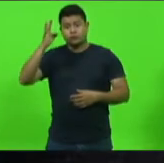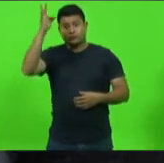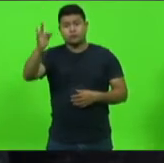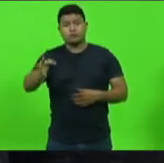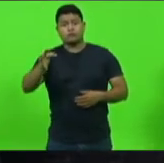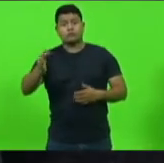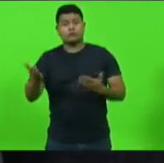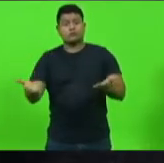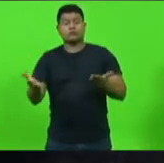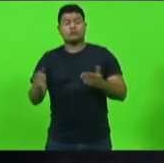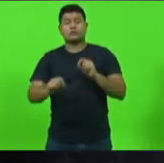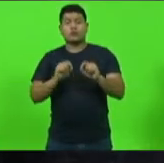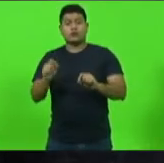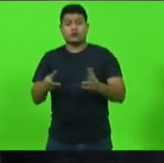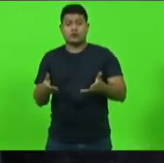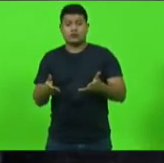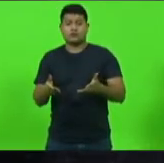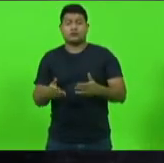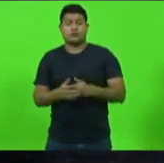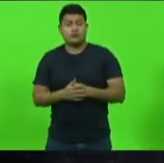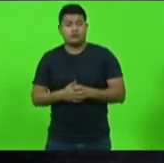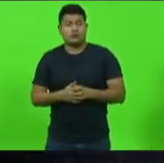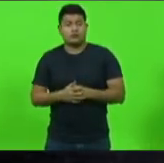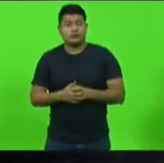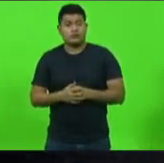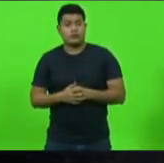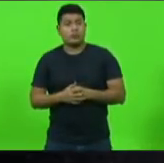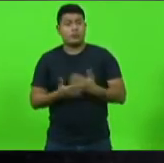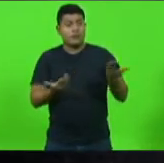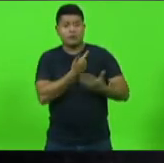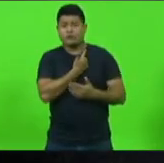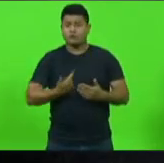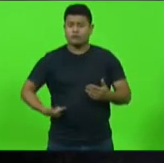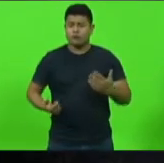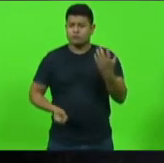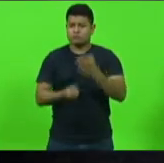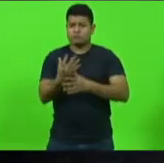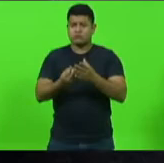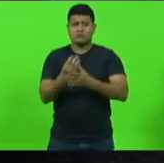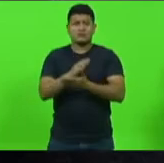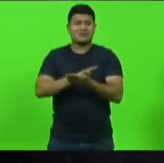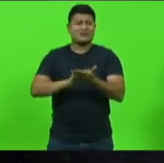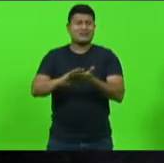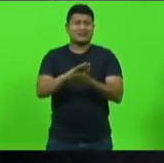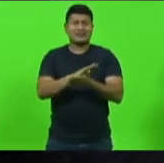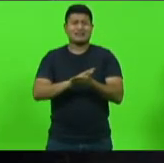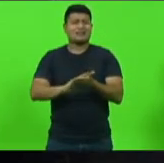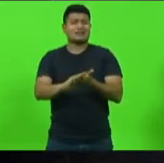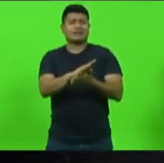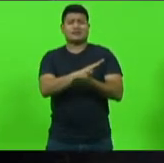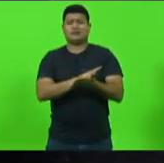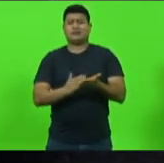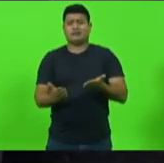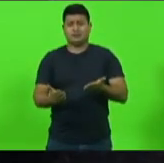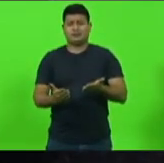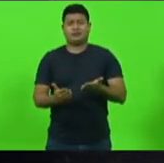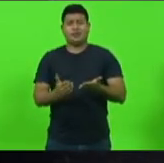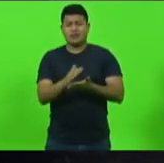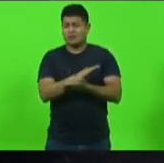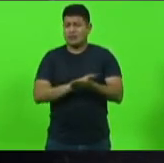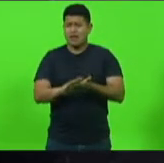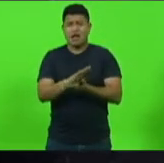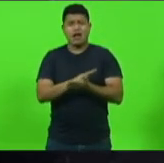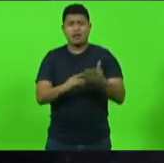públicas sustentáveis? O governo não produz nada, nada de política